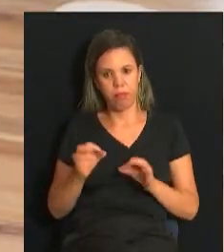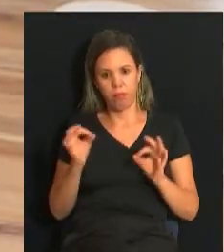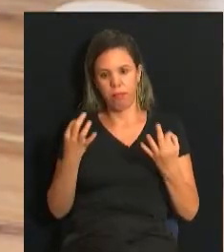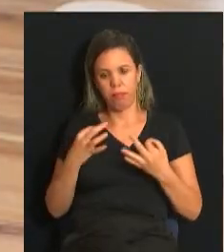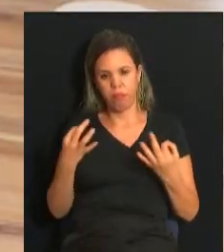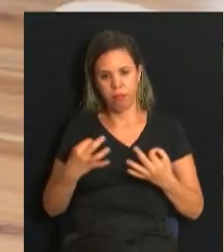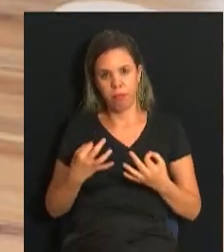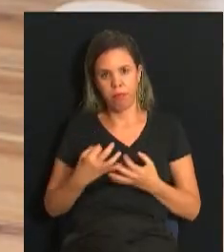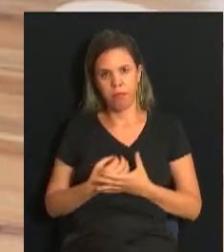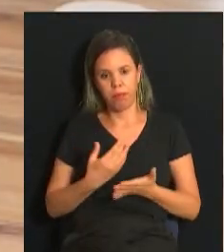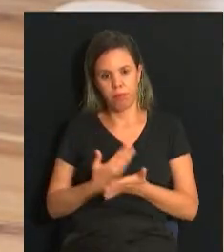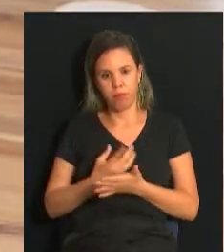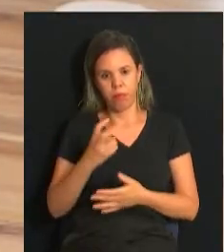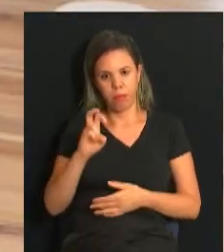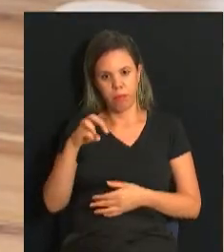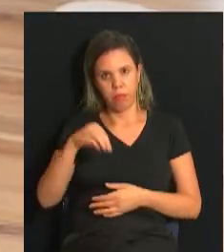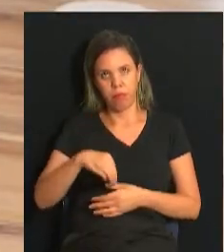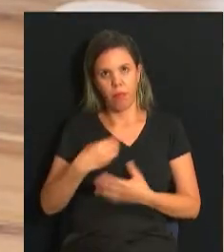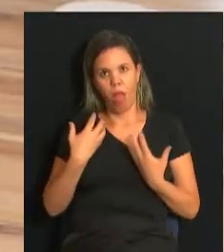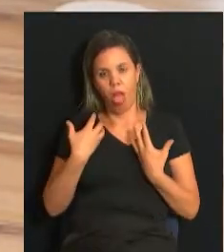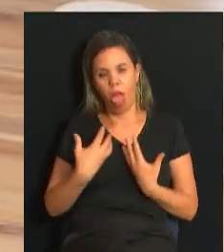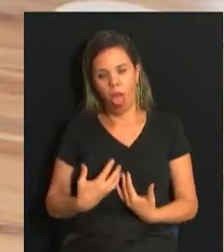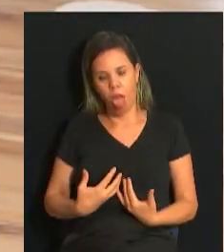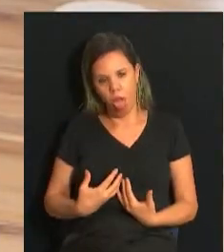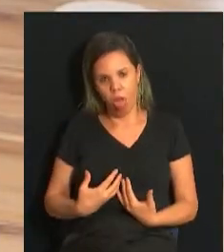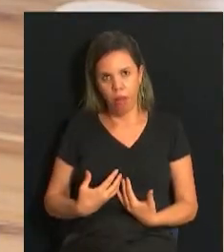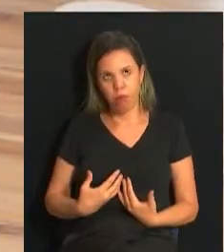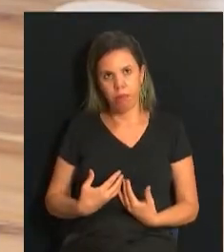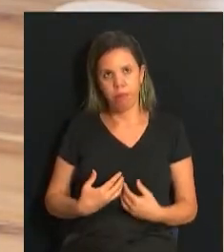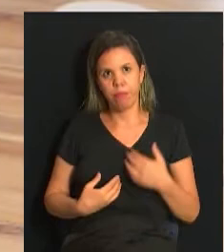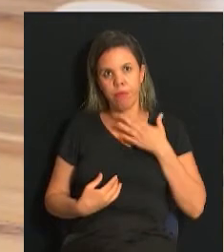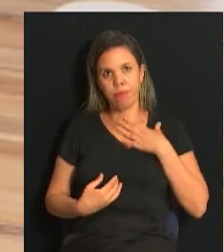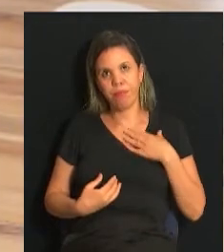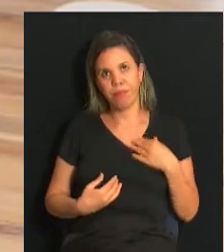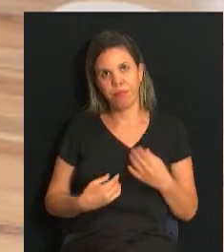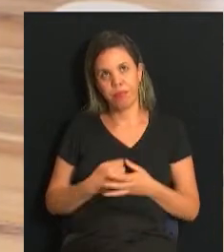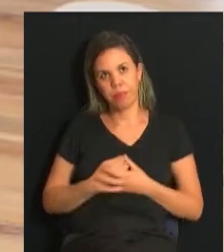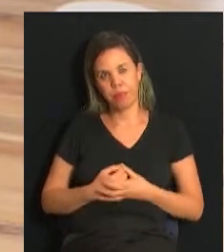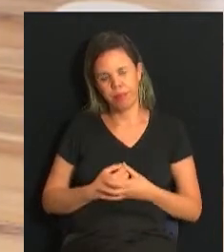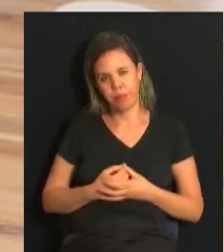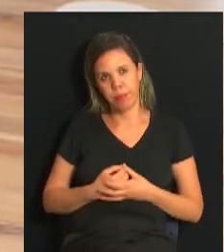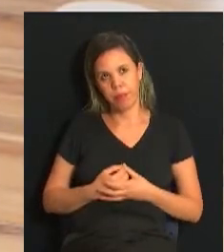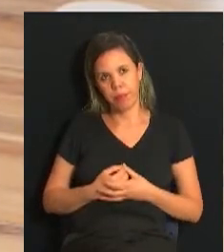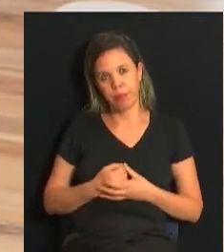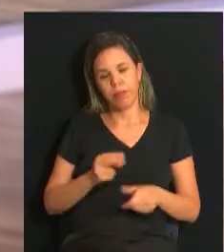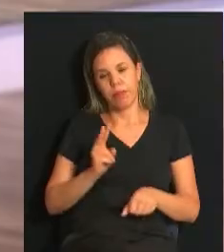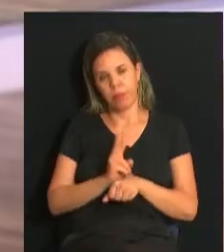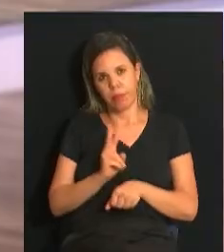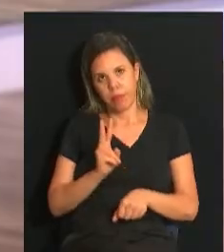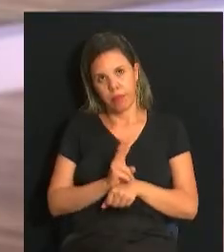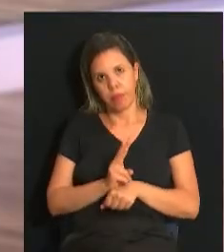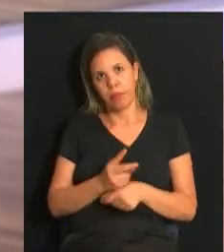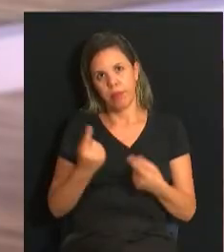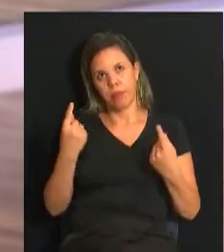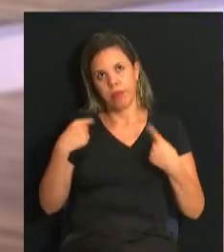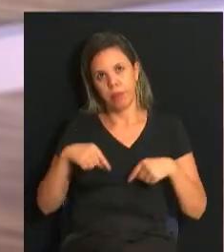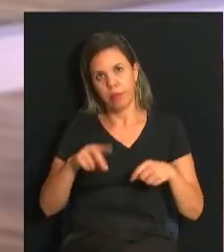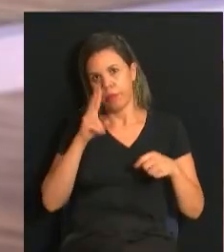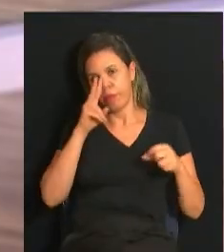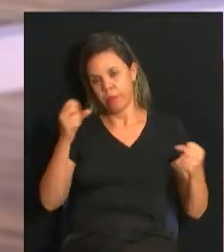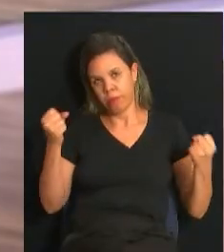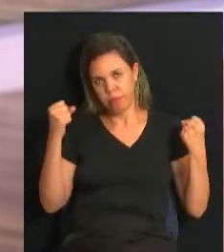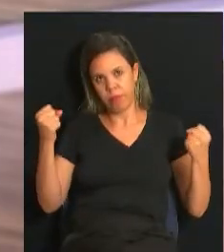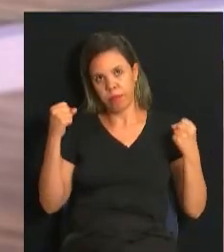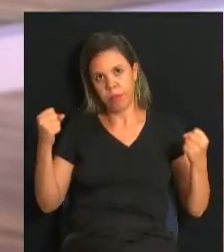15 minutos de aulas computador não tem como tem que se cuidar mesmo tecido